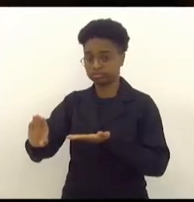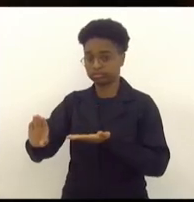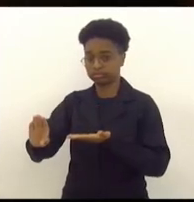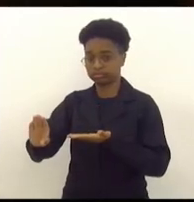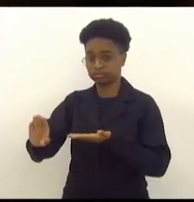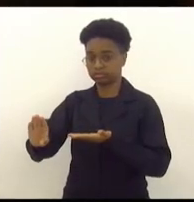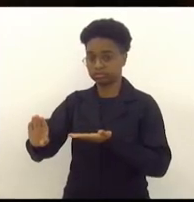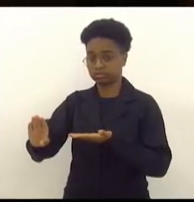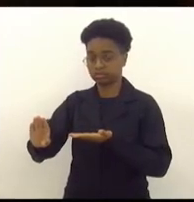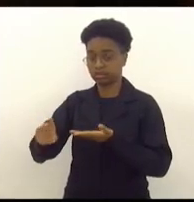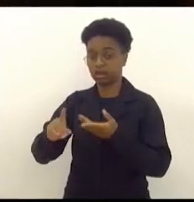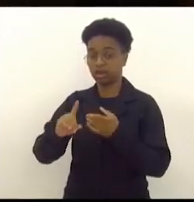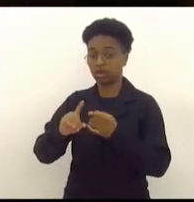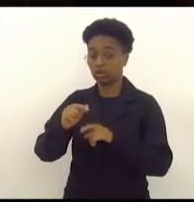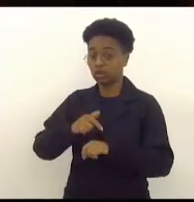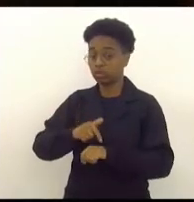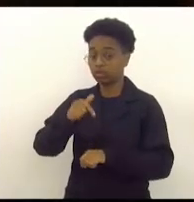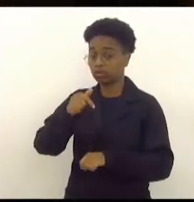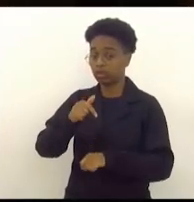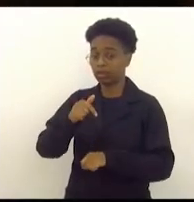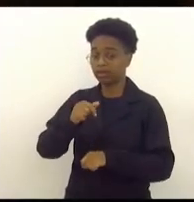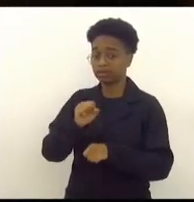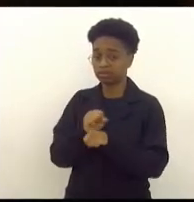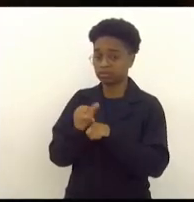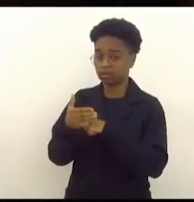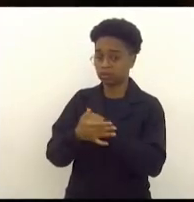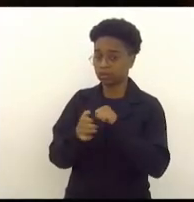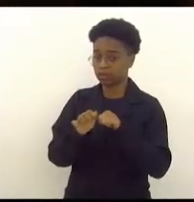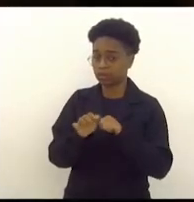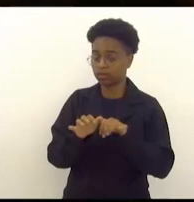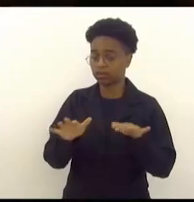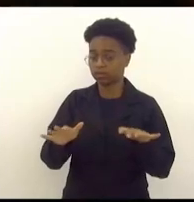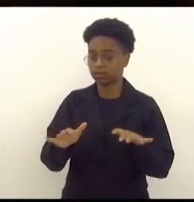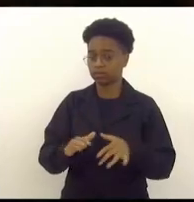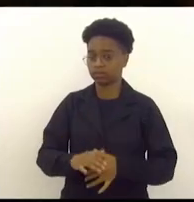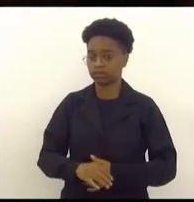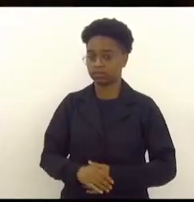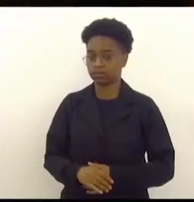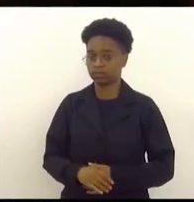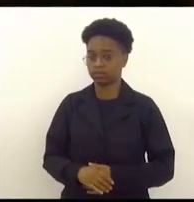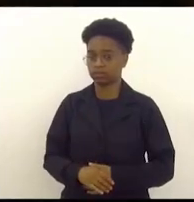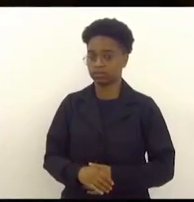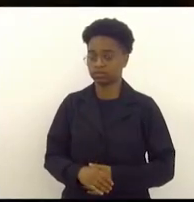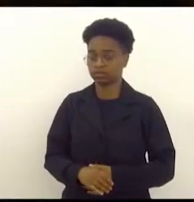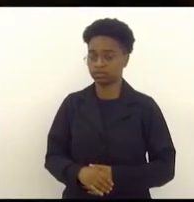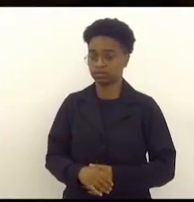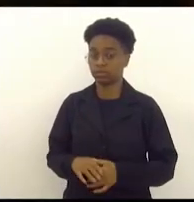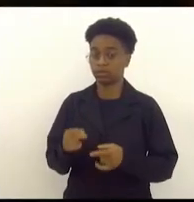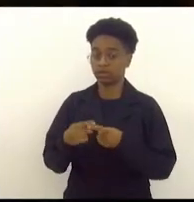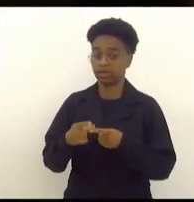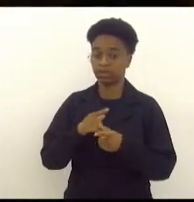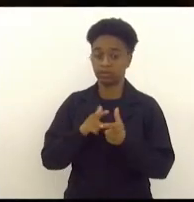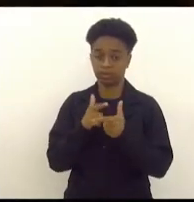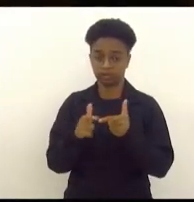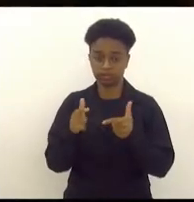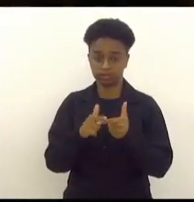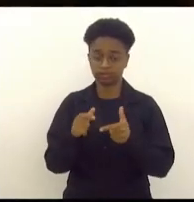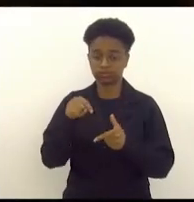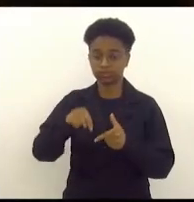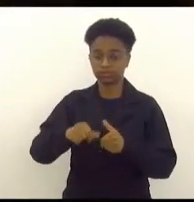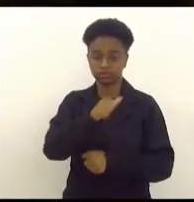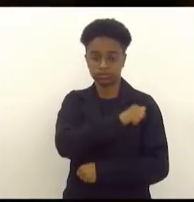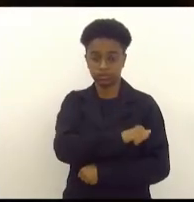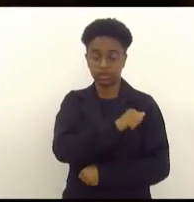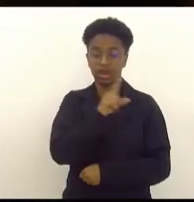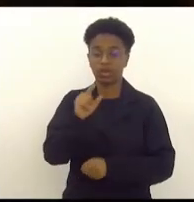no momento auge no crucial da pandemia para enfrentar um dilema no Rio de Janeiro que é a população